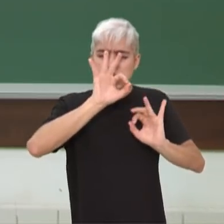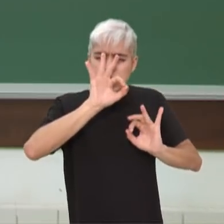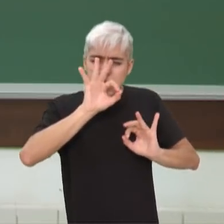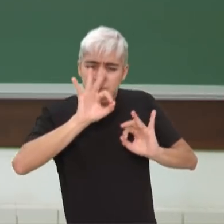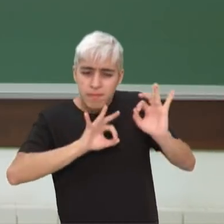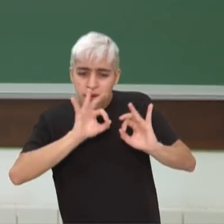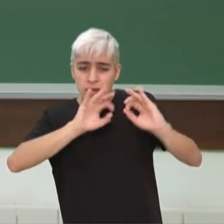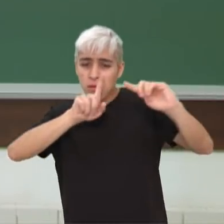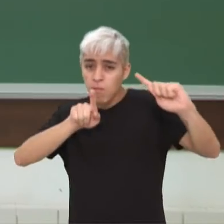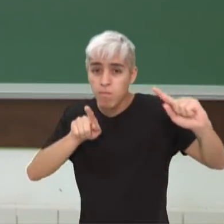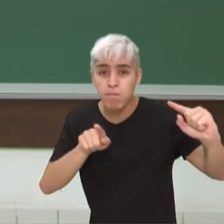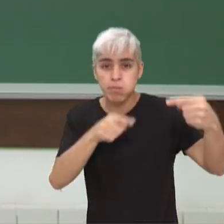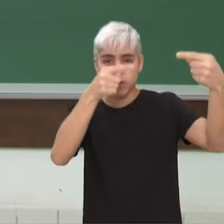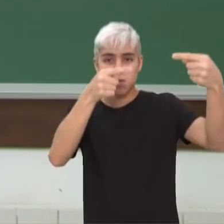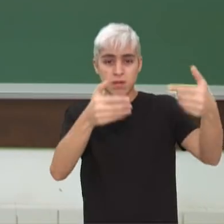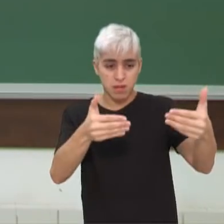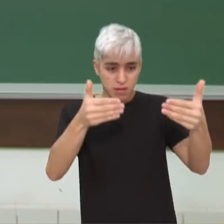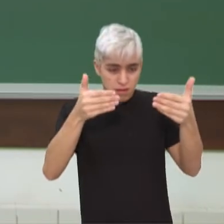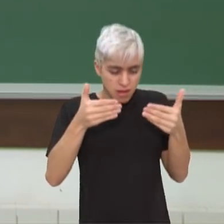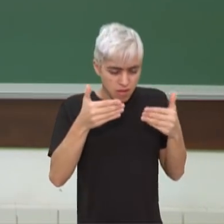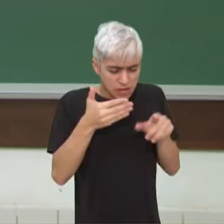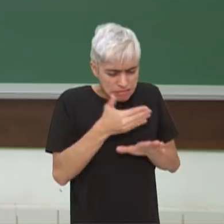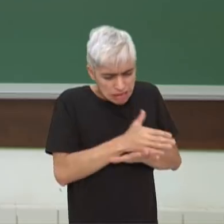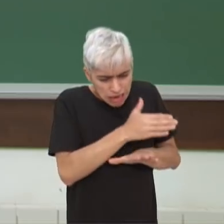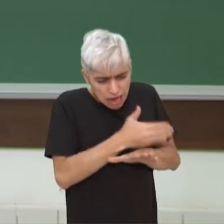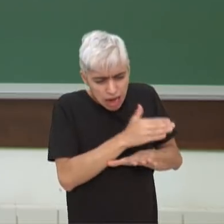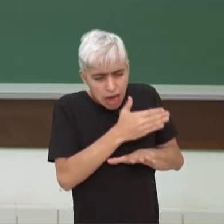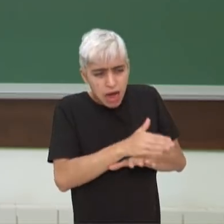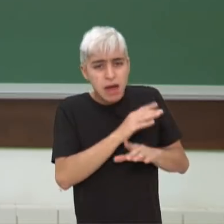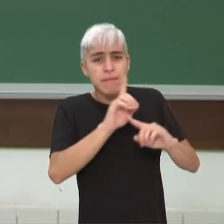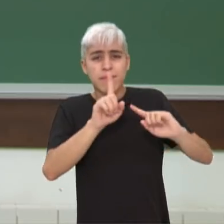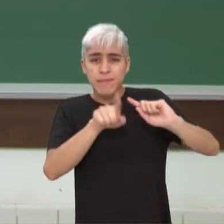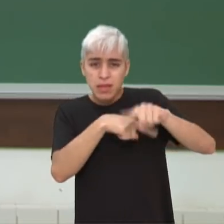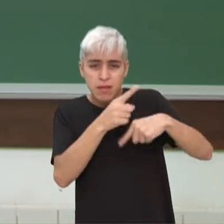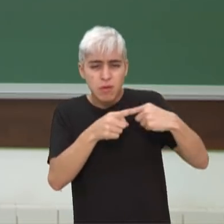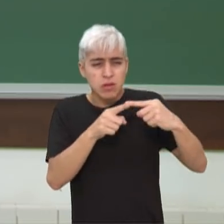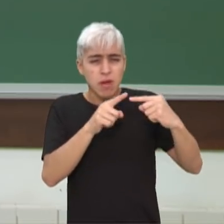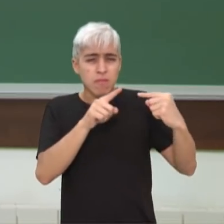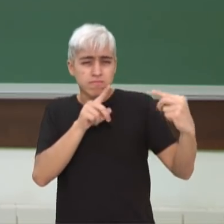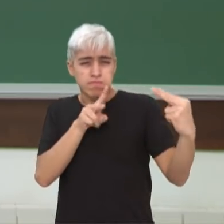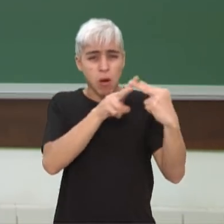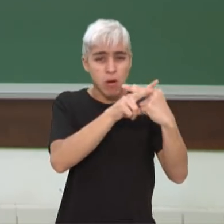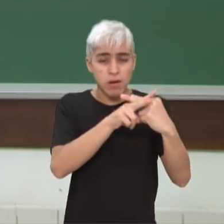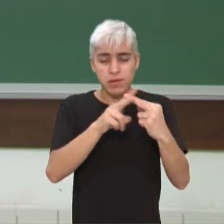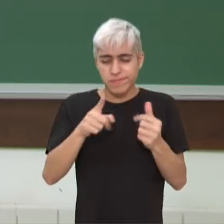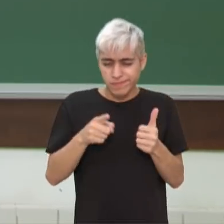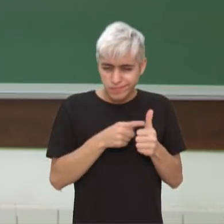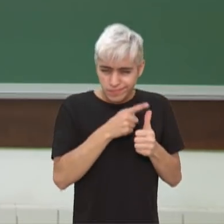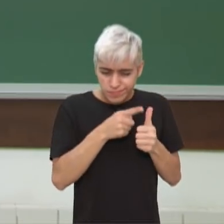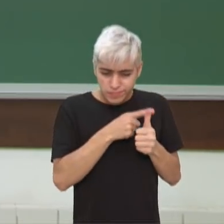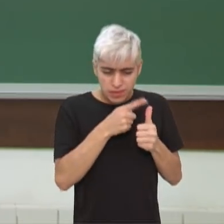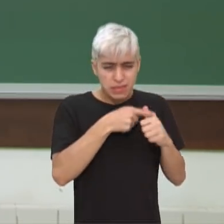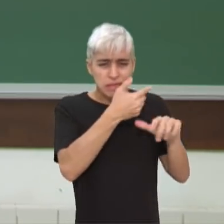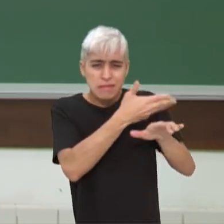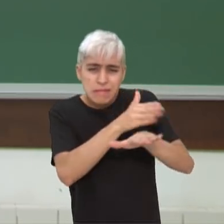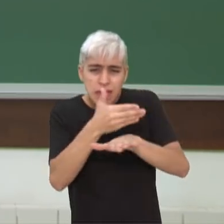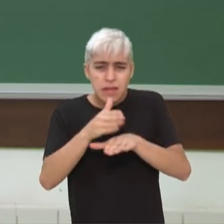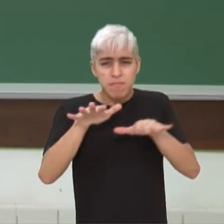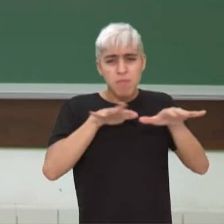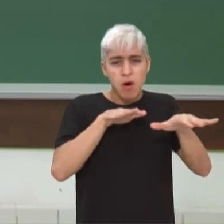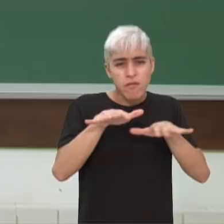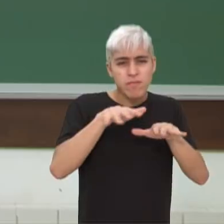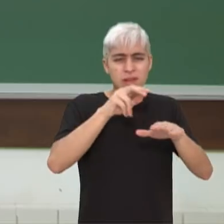determinada atividade, para aquela determinada luta, para aquele determinado combate. Então ele faz ali durante seus treinamentos uma série de